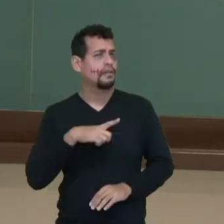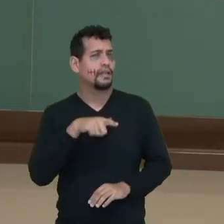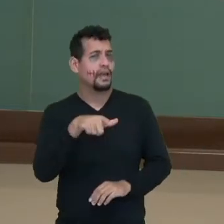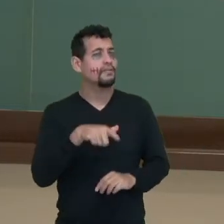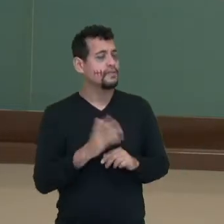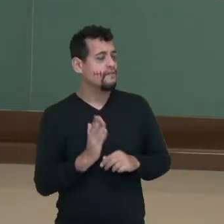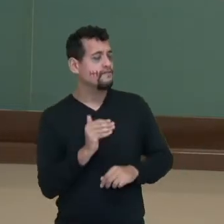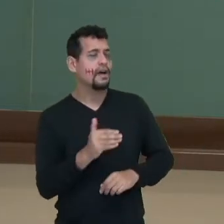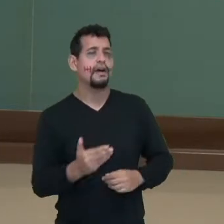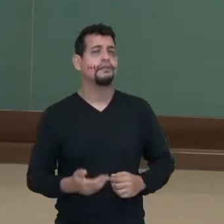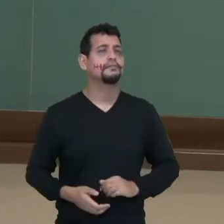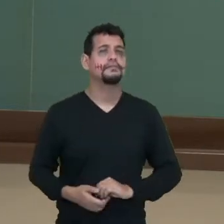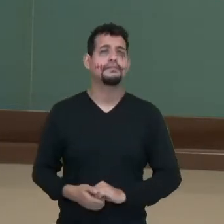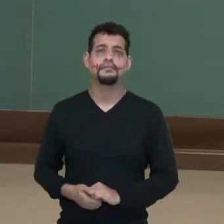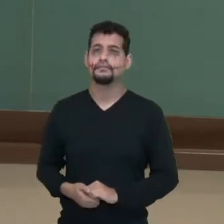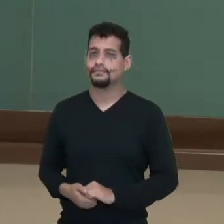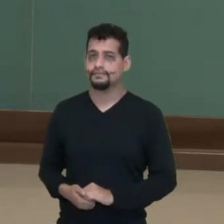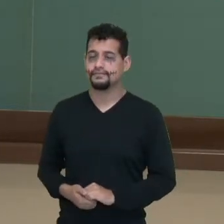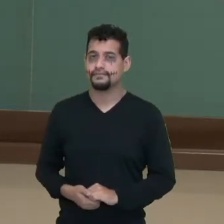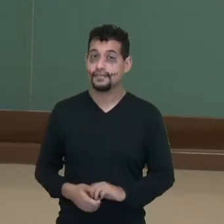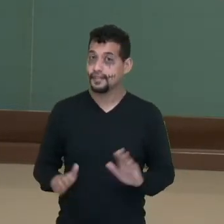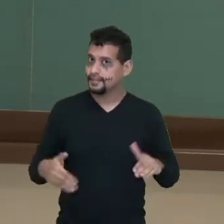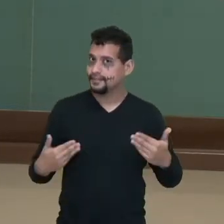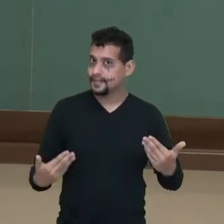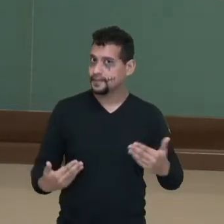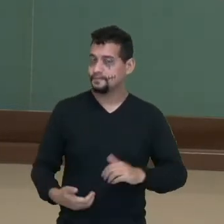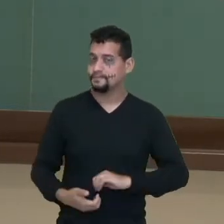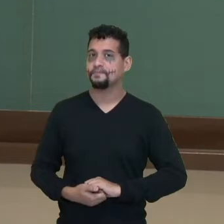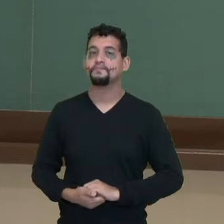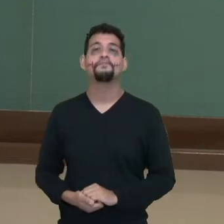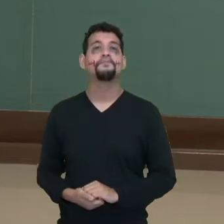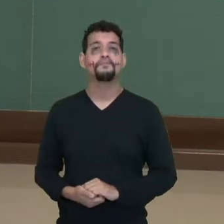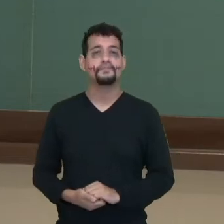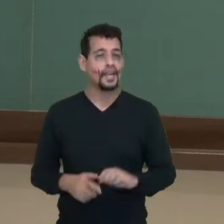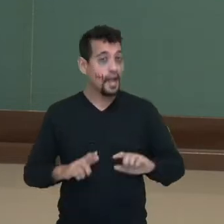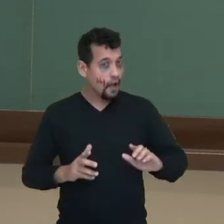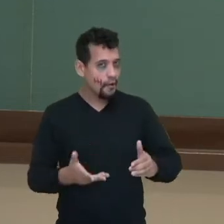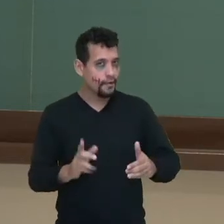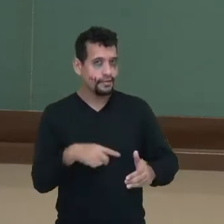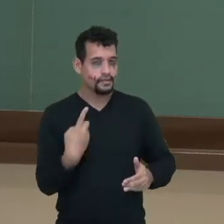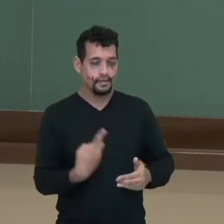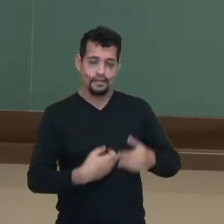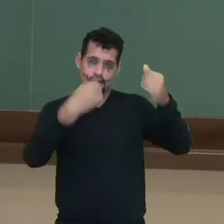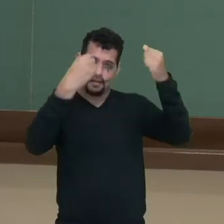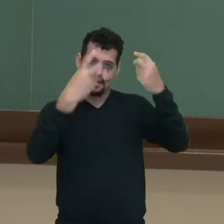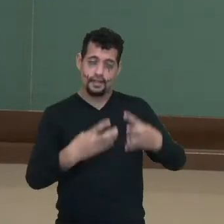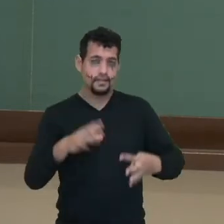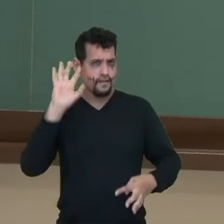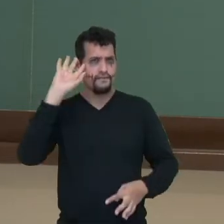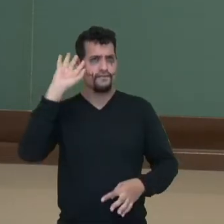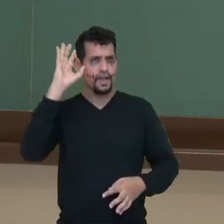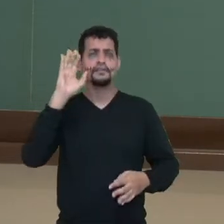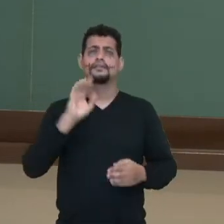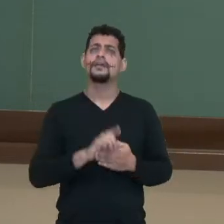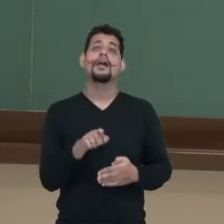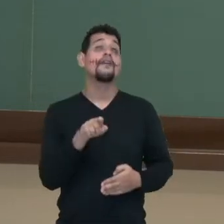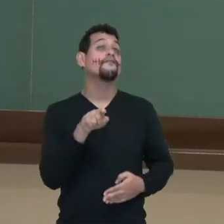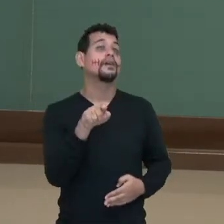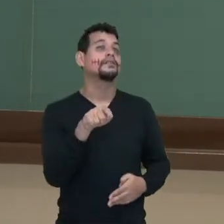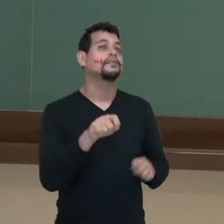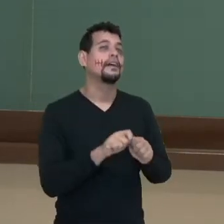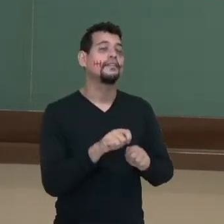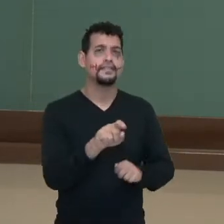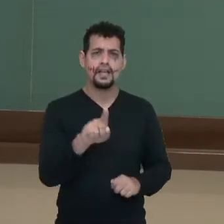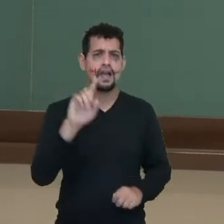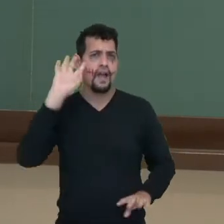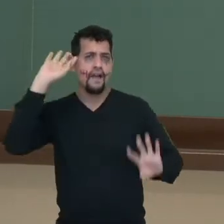vocês participam? Bueno, agora que falamos das festas populares, é com vocês.